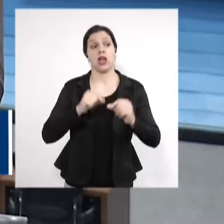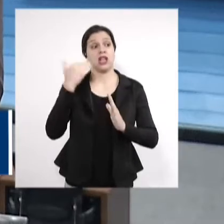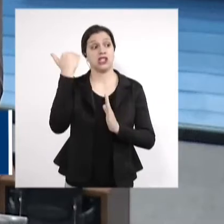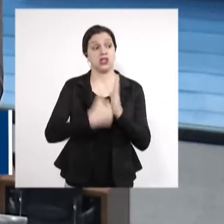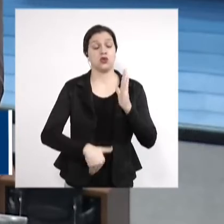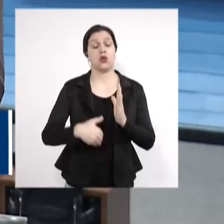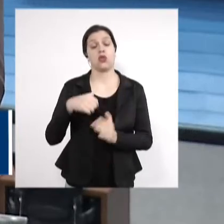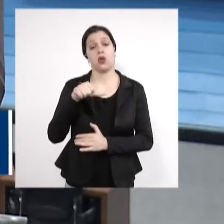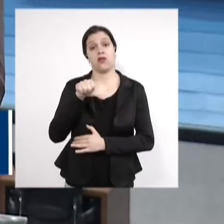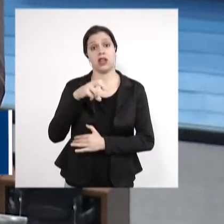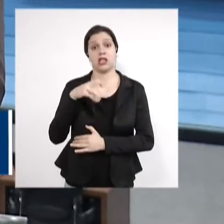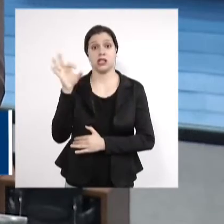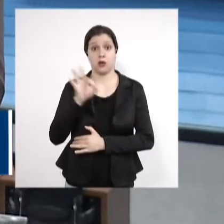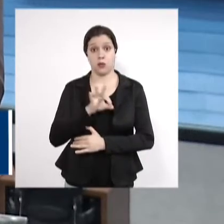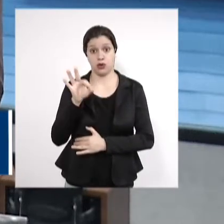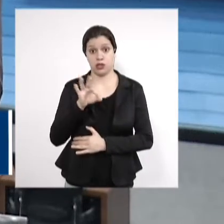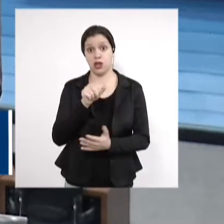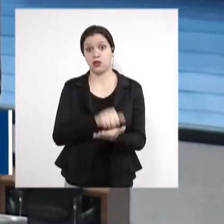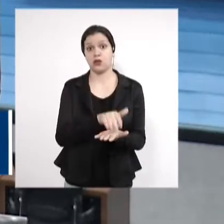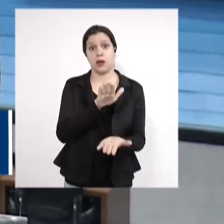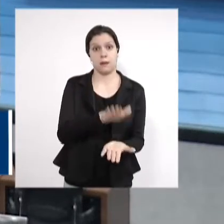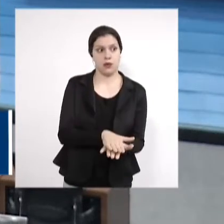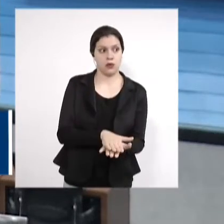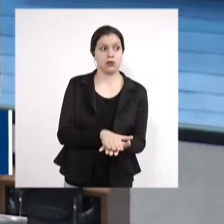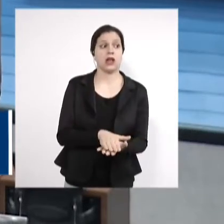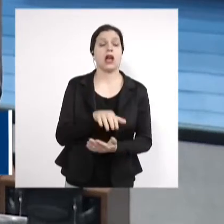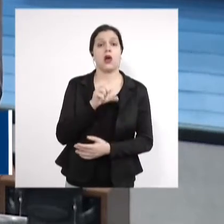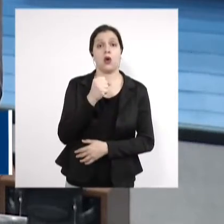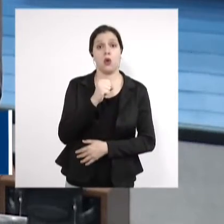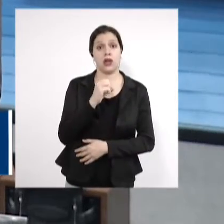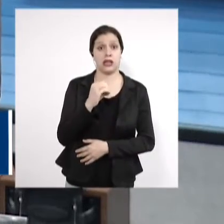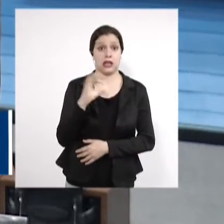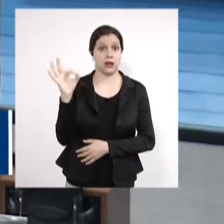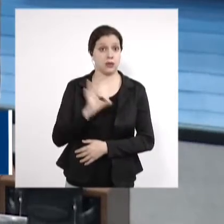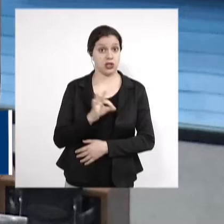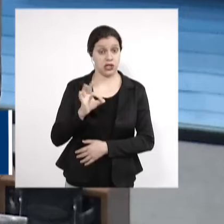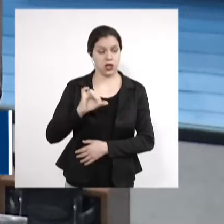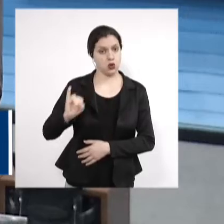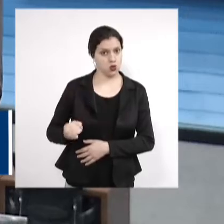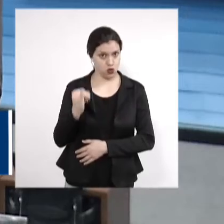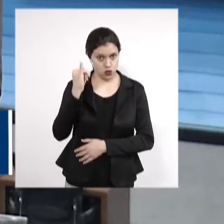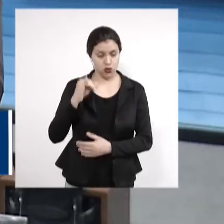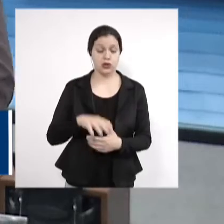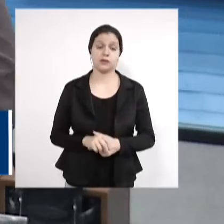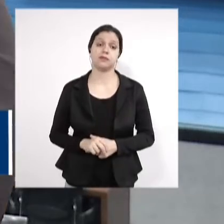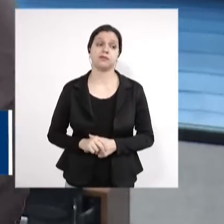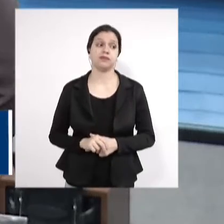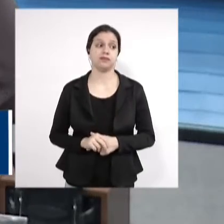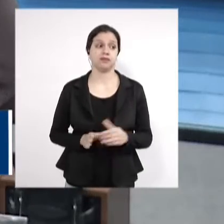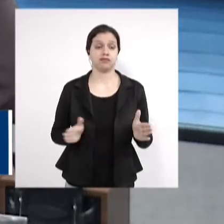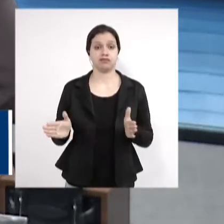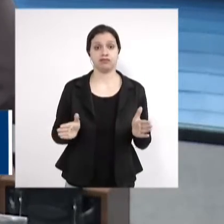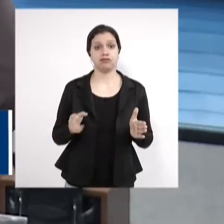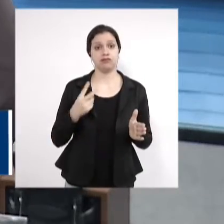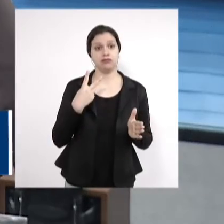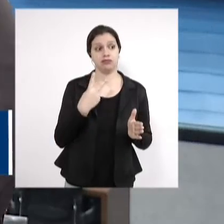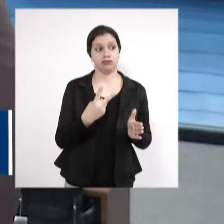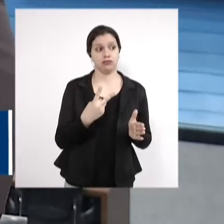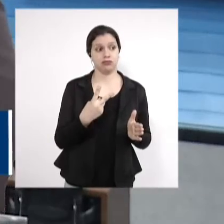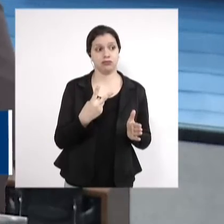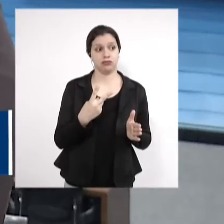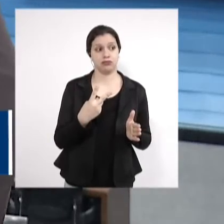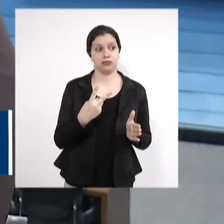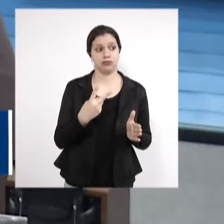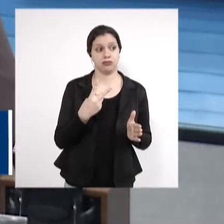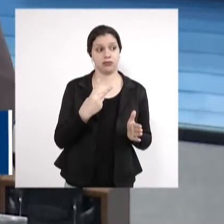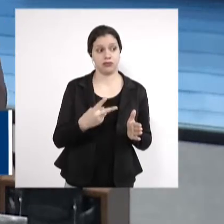desconto de 95% na multa e 80% nos juros. Entre 2 e